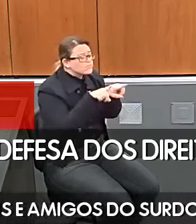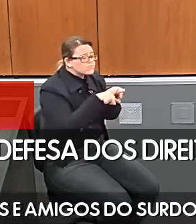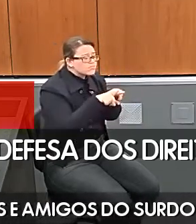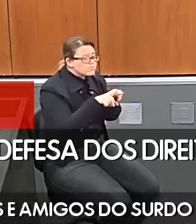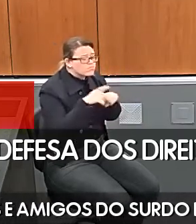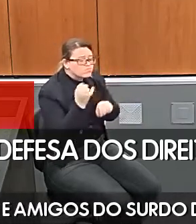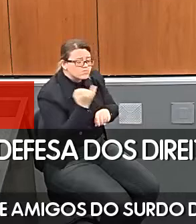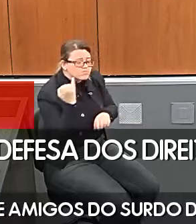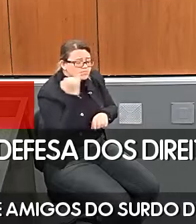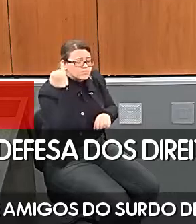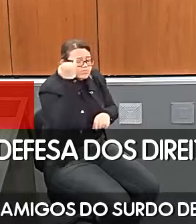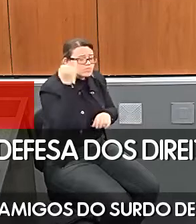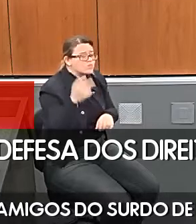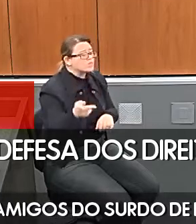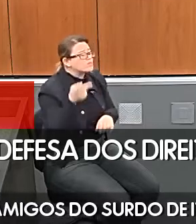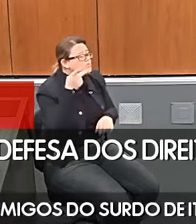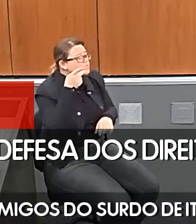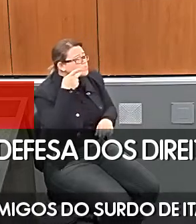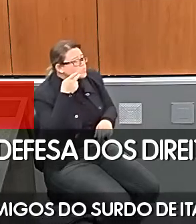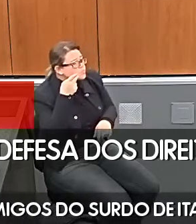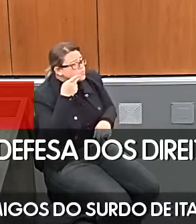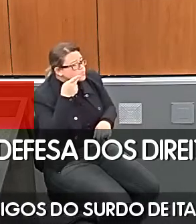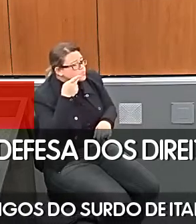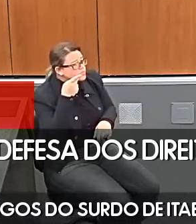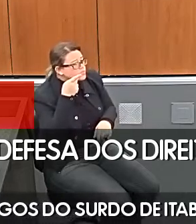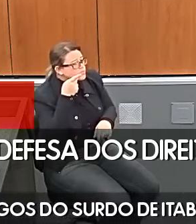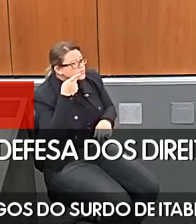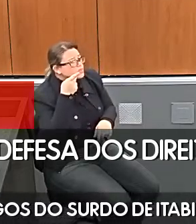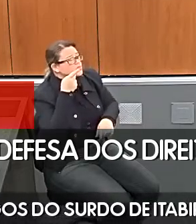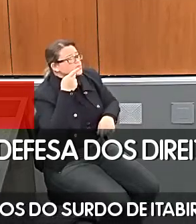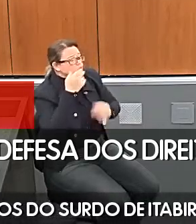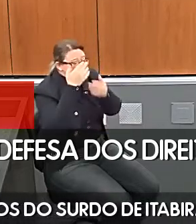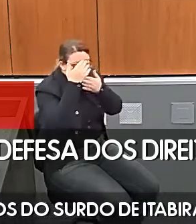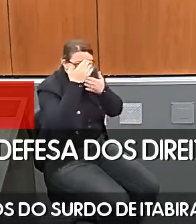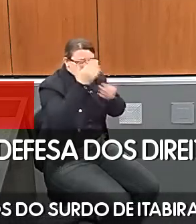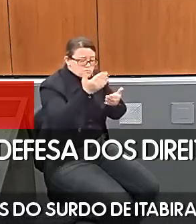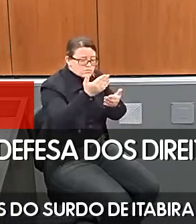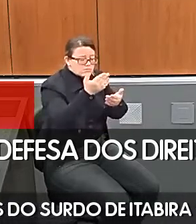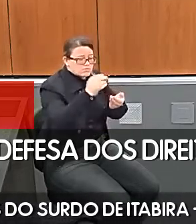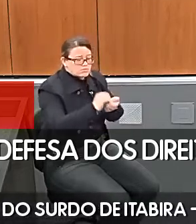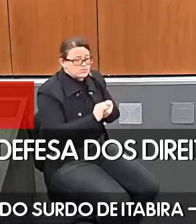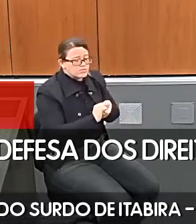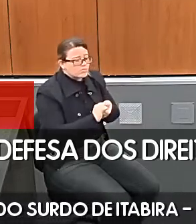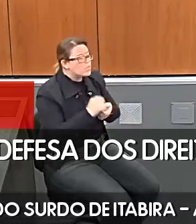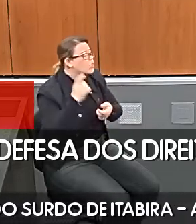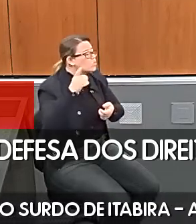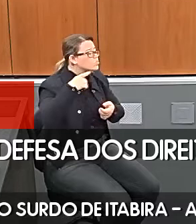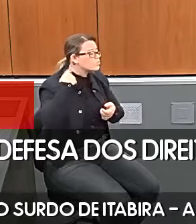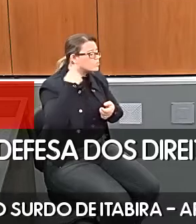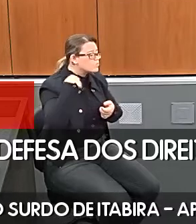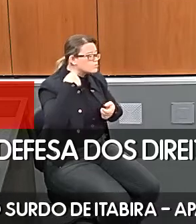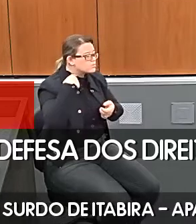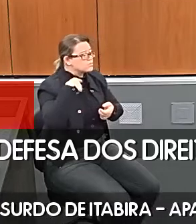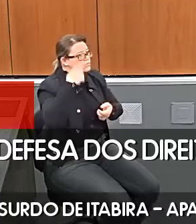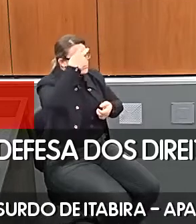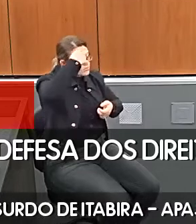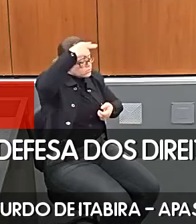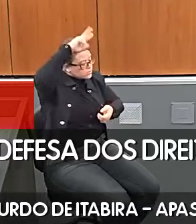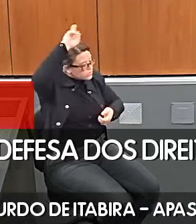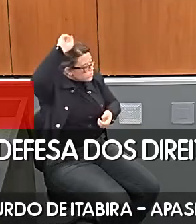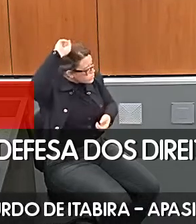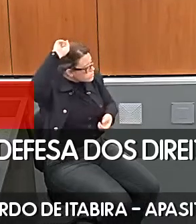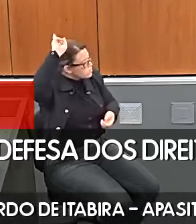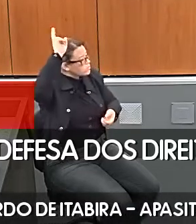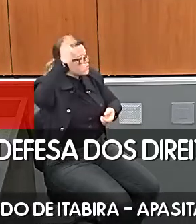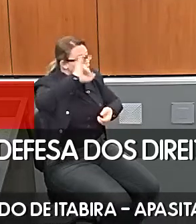Então, ela é uma guerreira, tá? Parabéns para você. E agradecer ao deputado Dozinha pela oportunidade. Tá? Muito obrigado. O senhor não sabe assim, o quanto que isso é